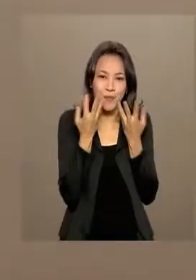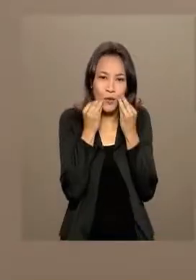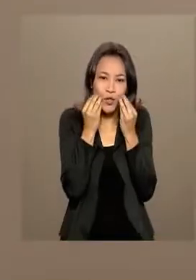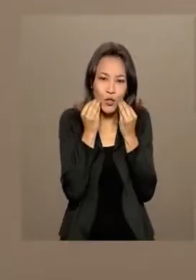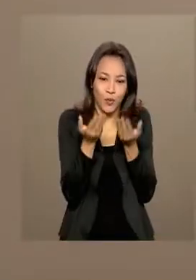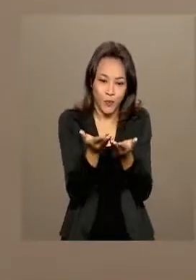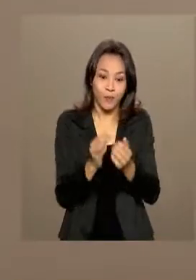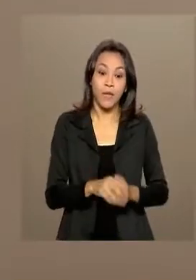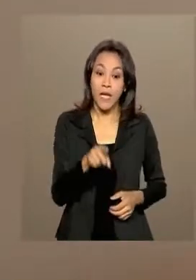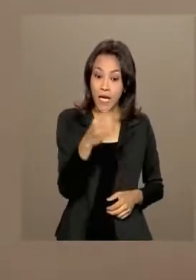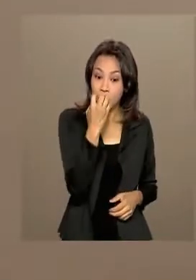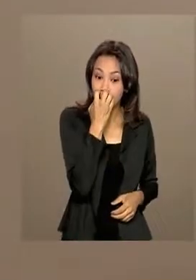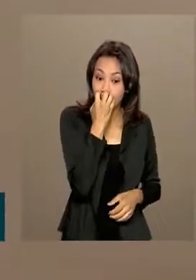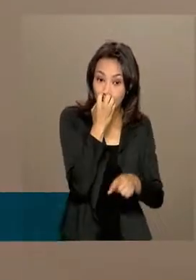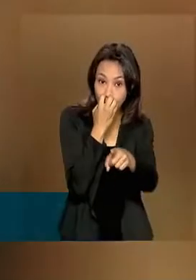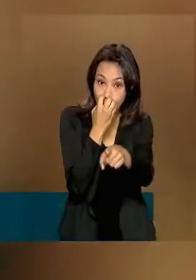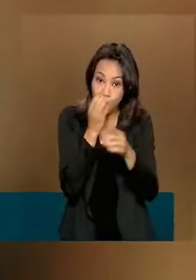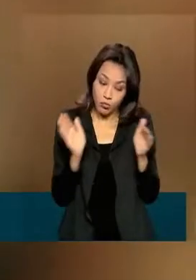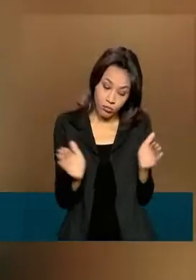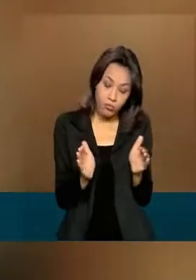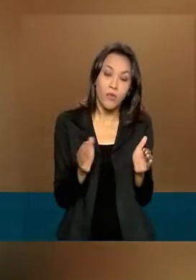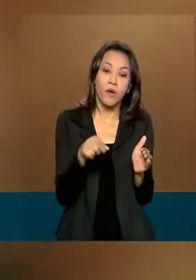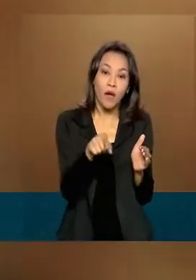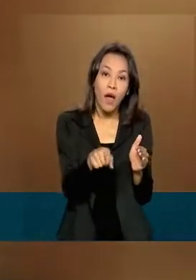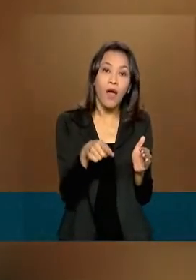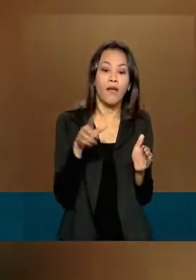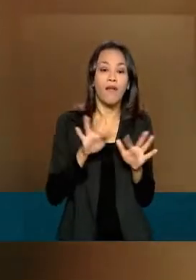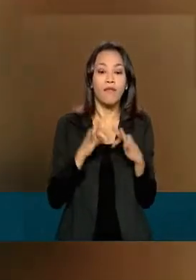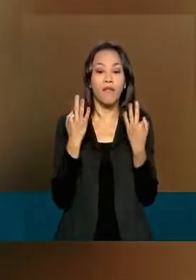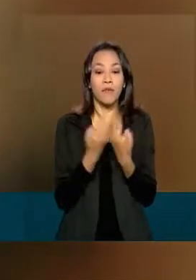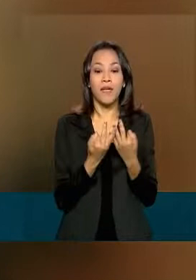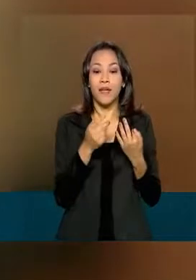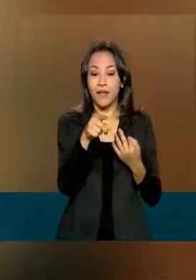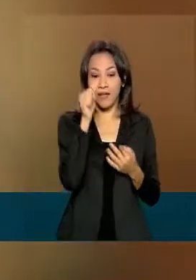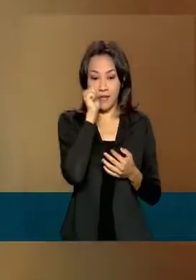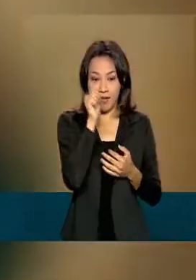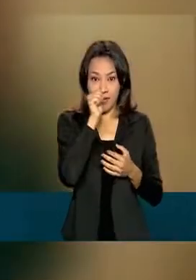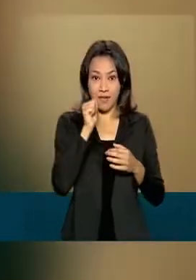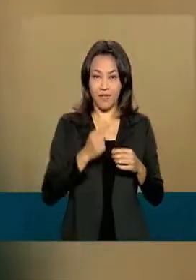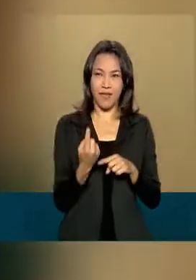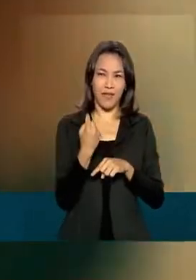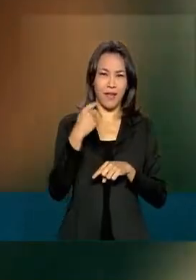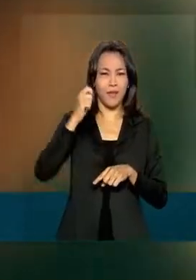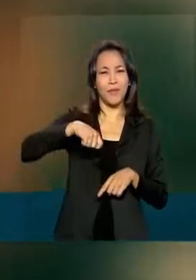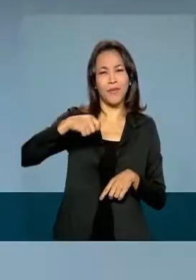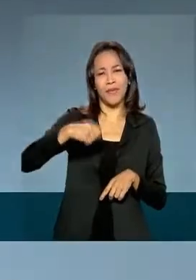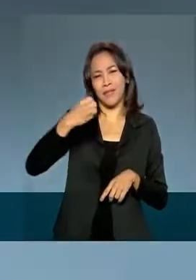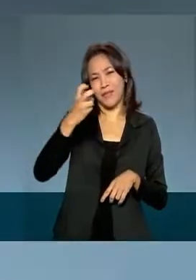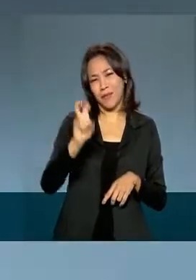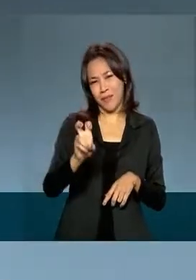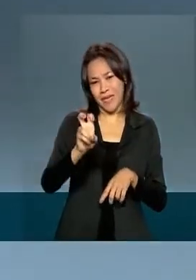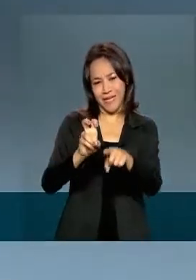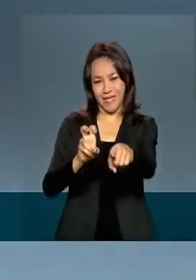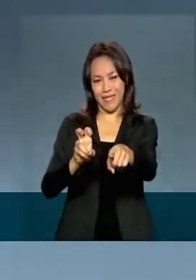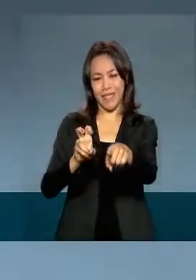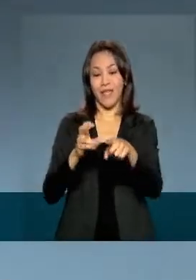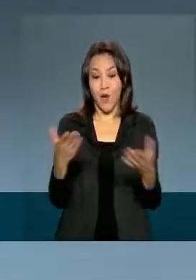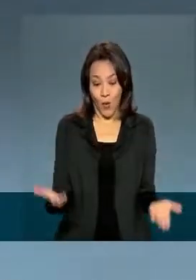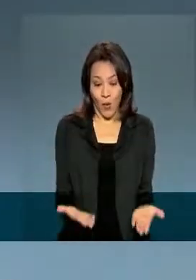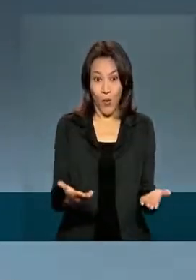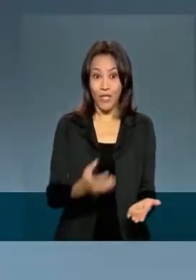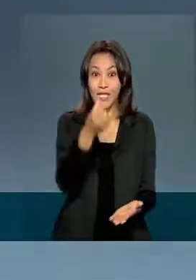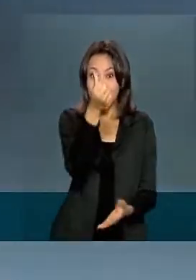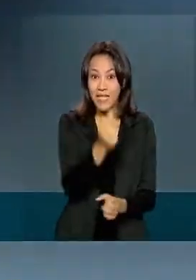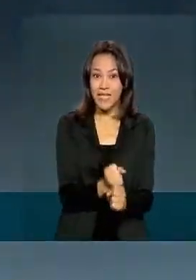Vamos agora falar de turismo, né? Mas do certificado para viagem do seu pet. Você tem um pet aí? Isso. Por